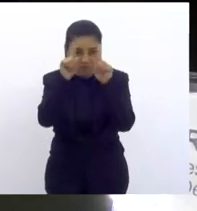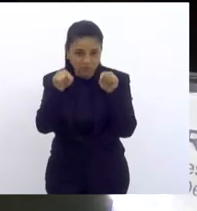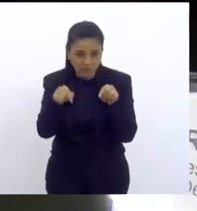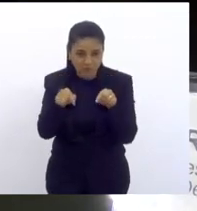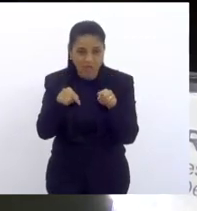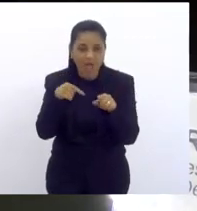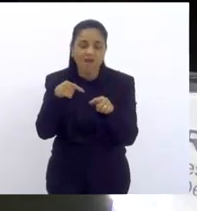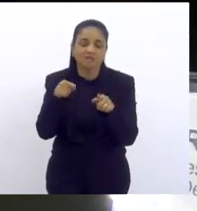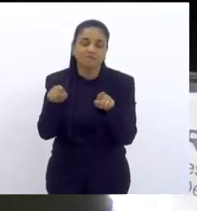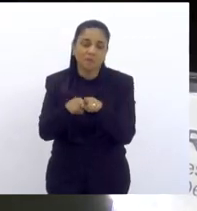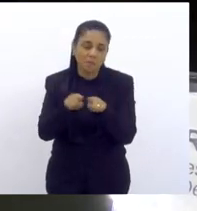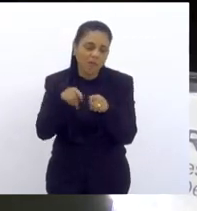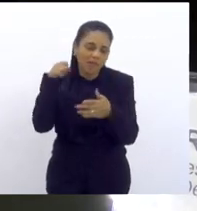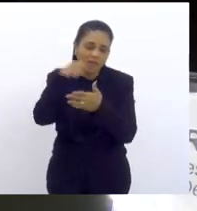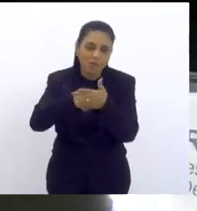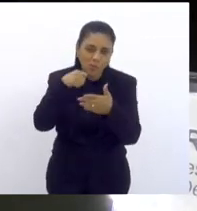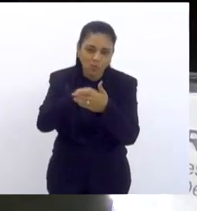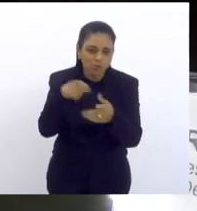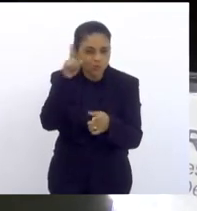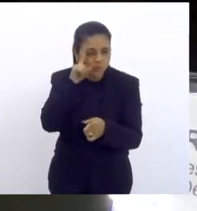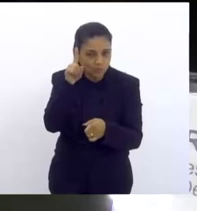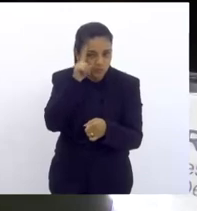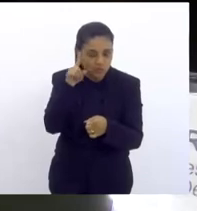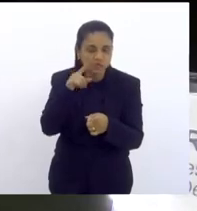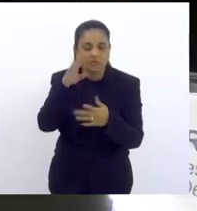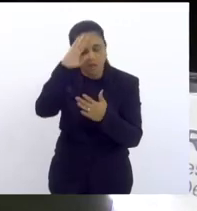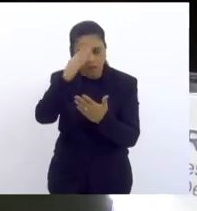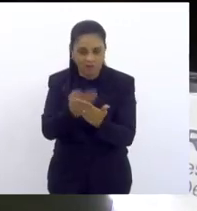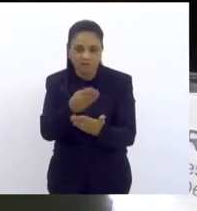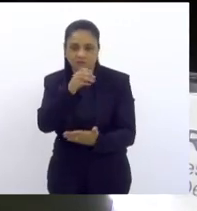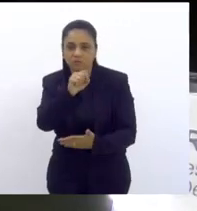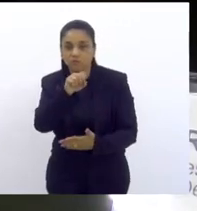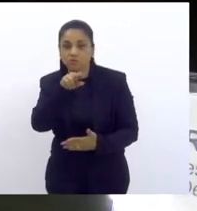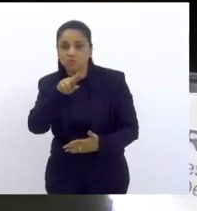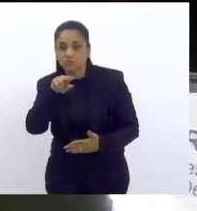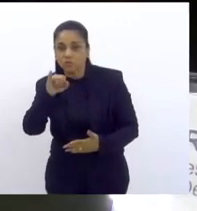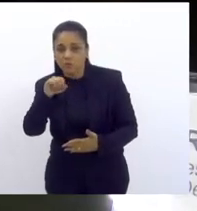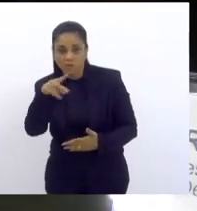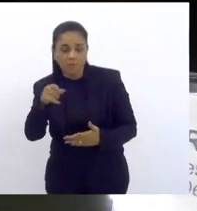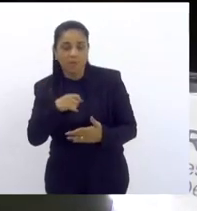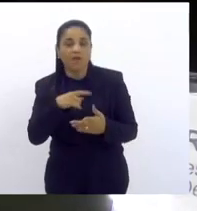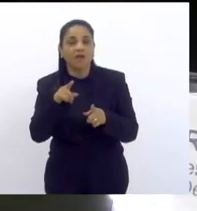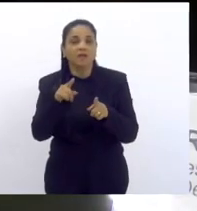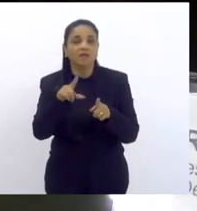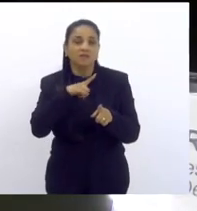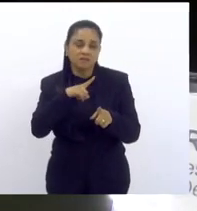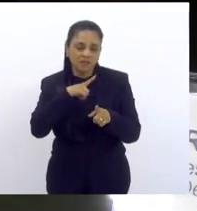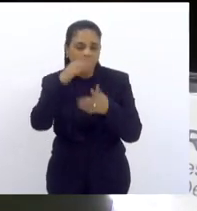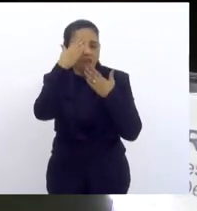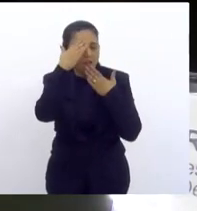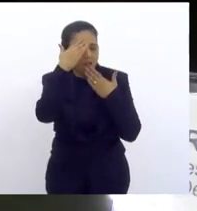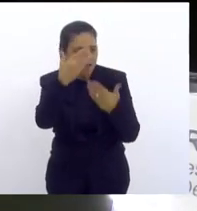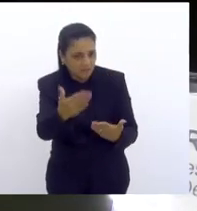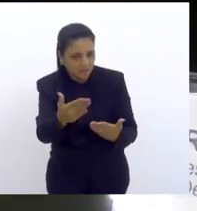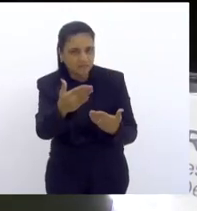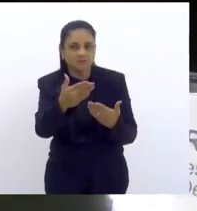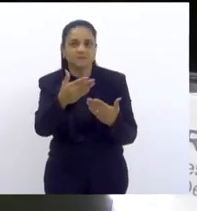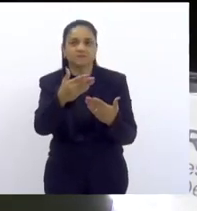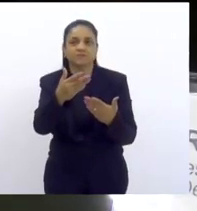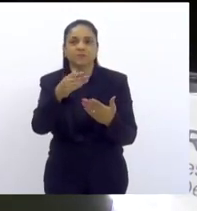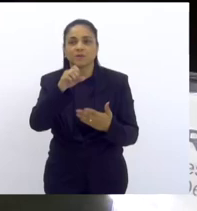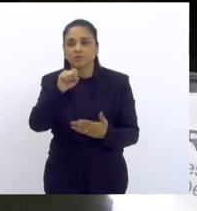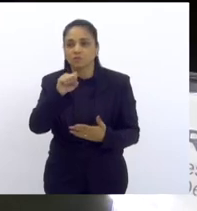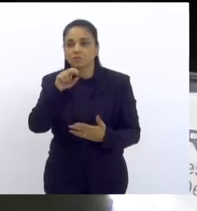lutando todo dia e continua acreditando na sua então eu tô aqui com maior espírito de gratidão pela